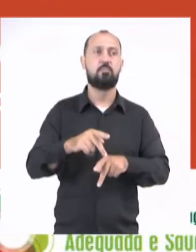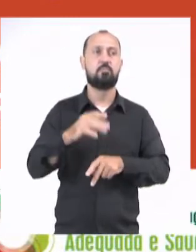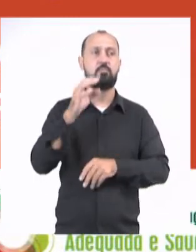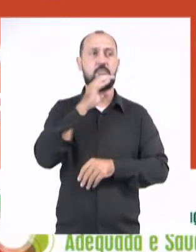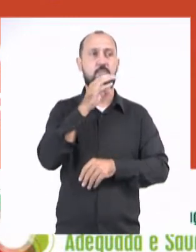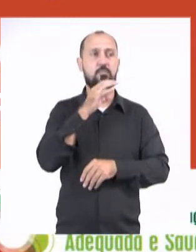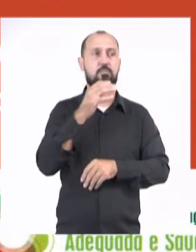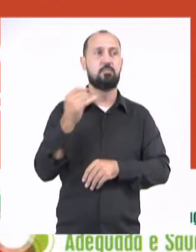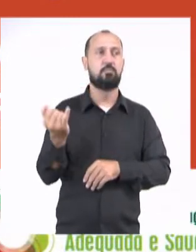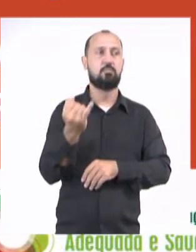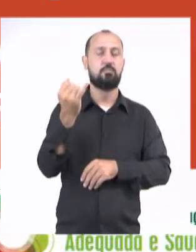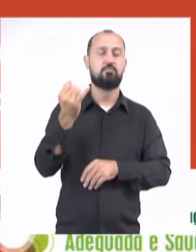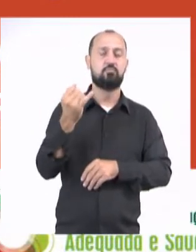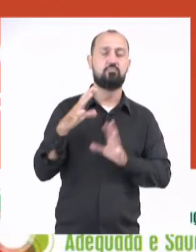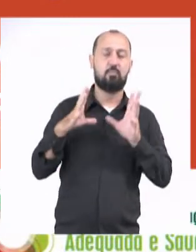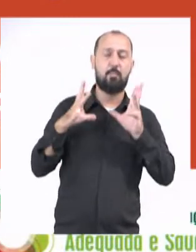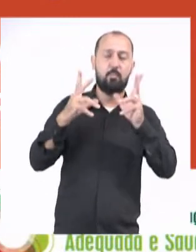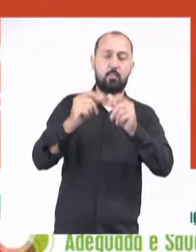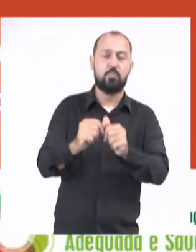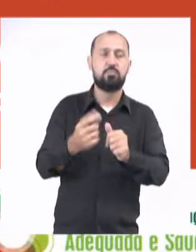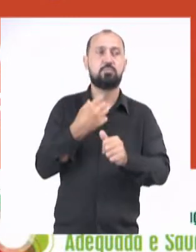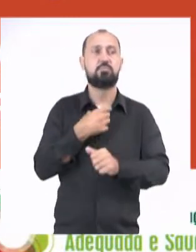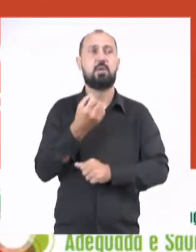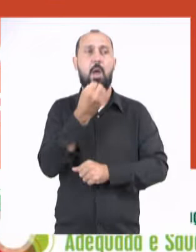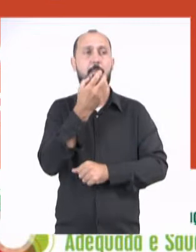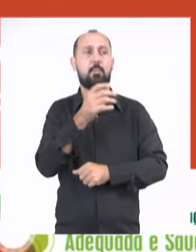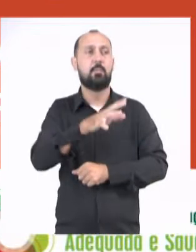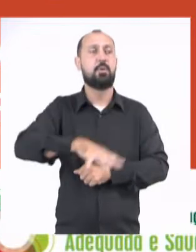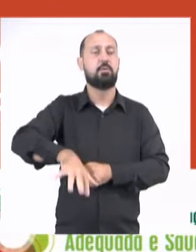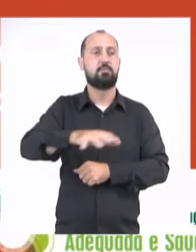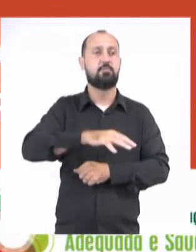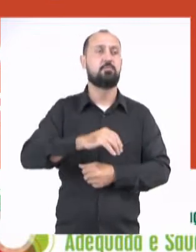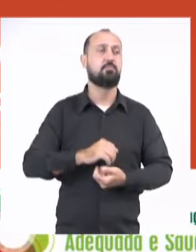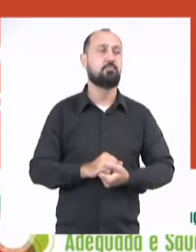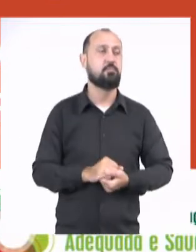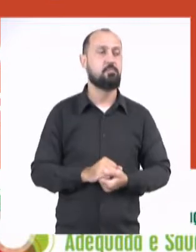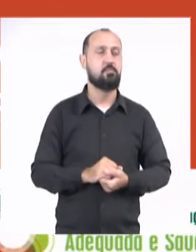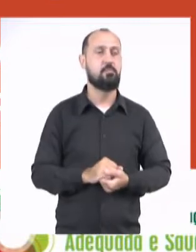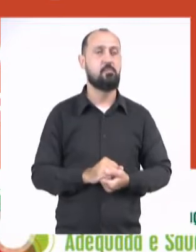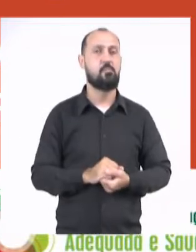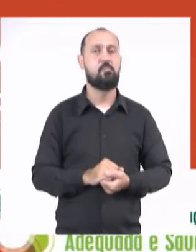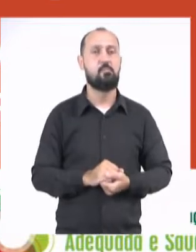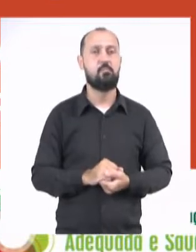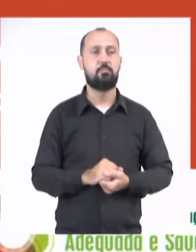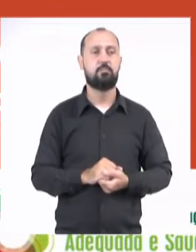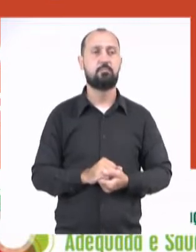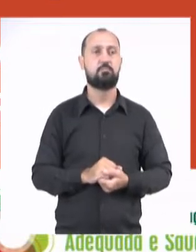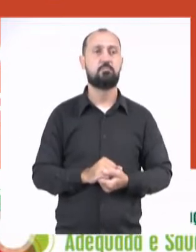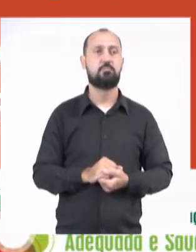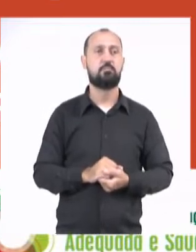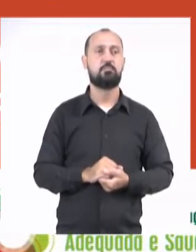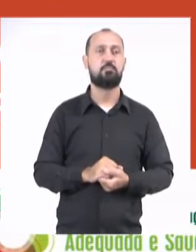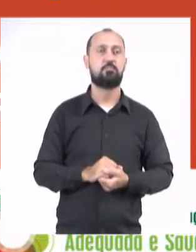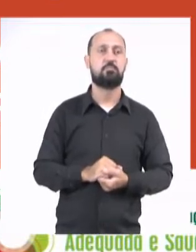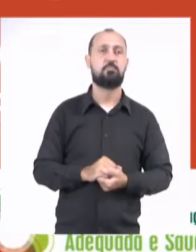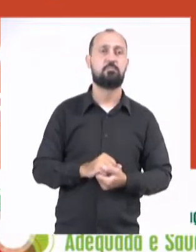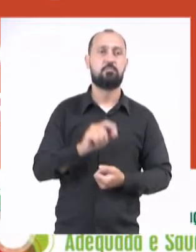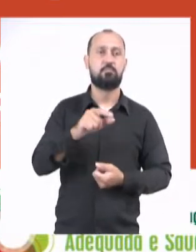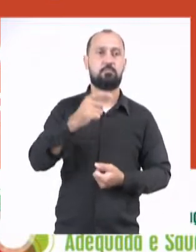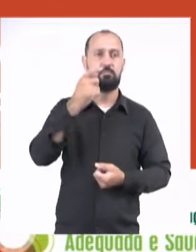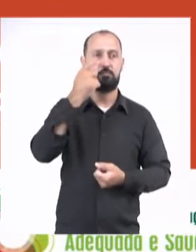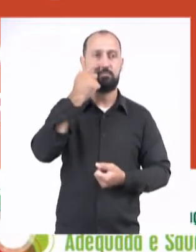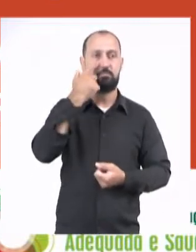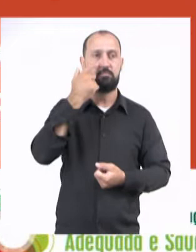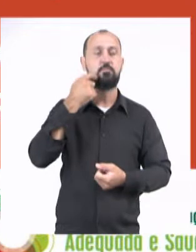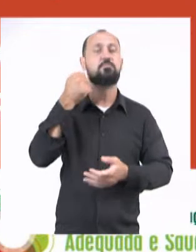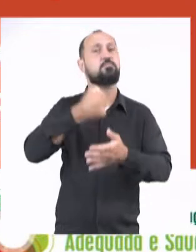muitos e importantes para todo mundo, né? Então, a gente vem com essa campanha, com essa mobilização social. Isso é um pleito